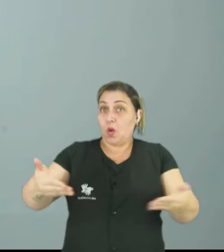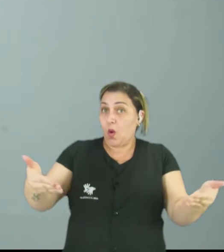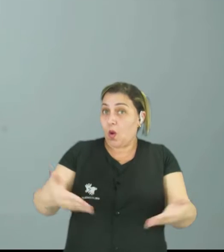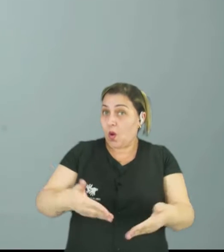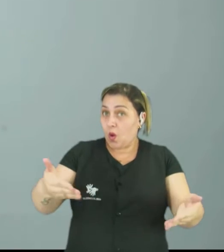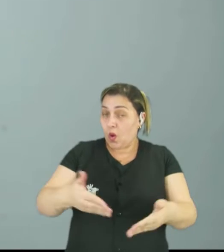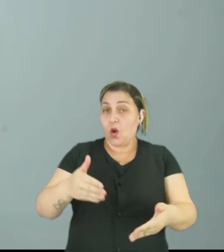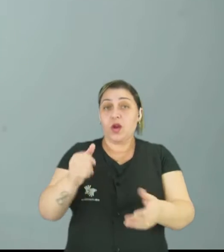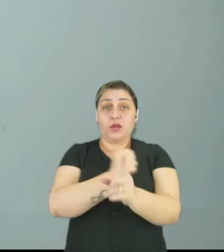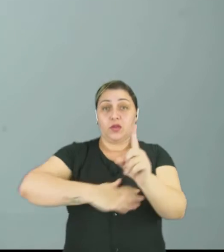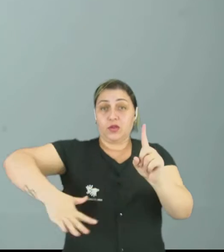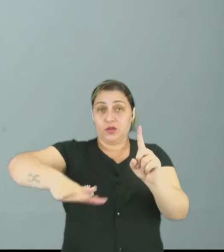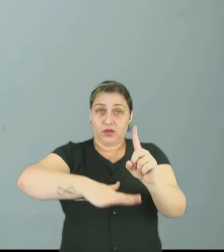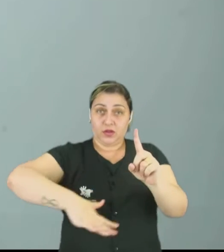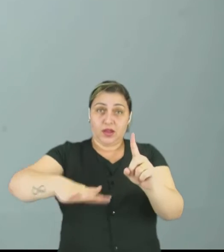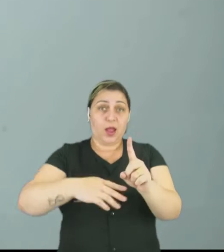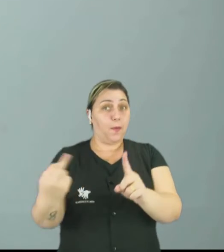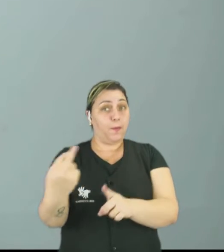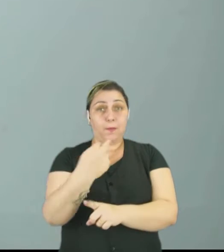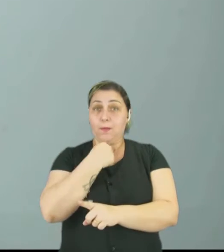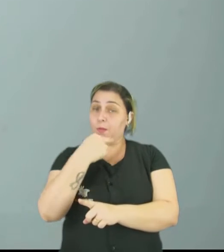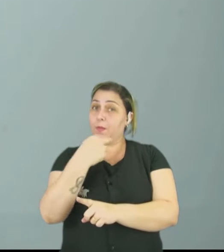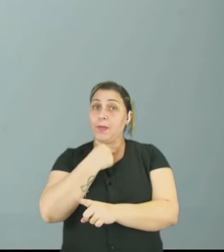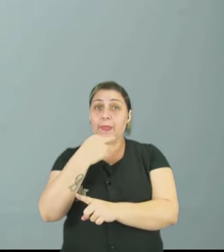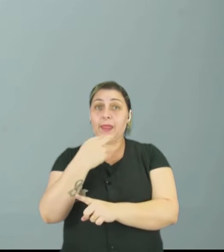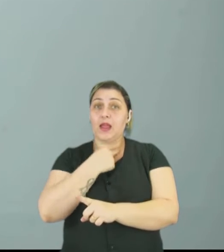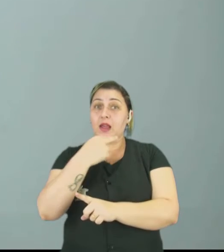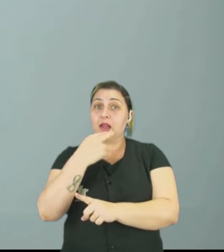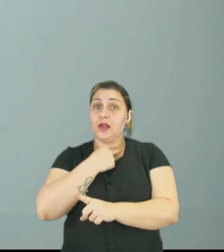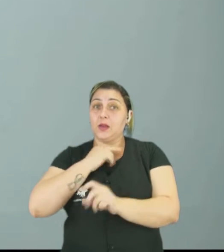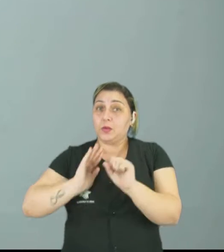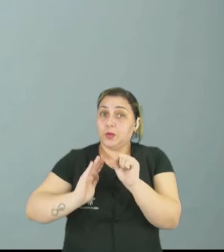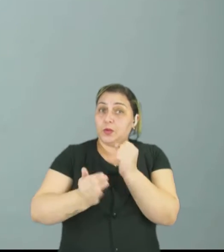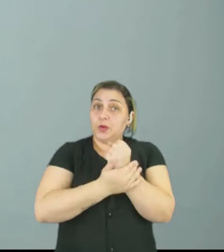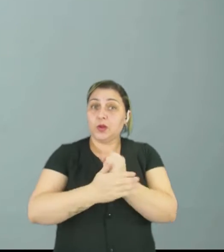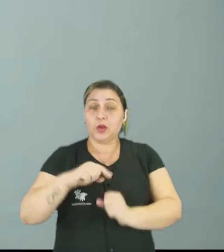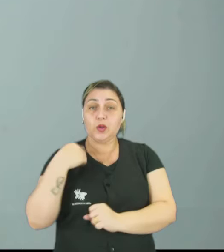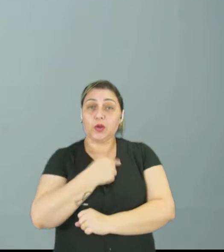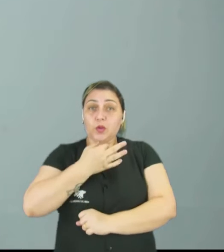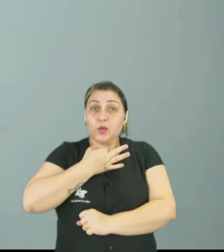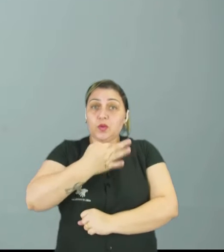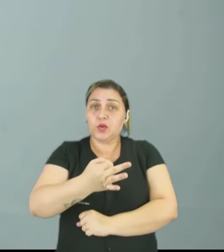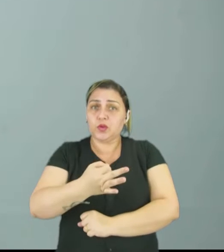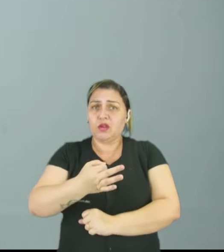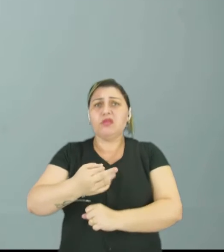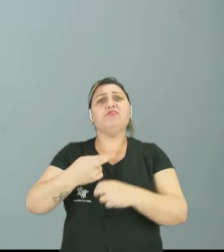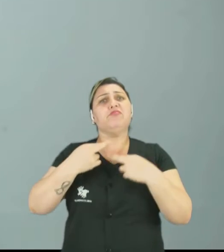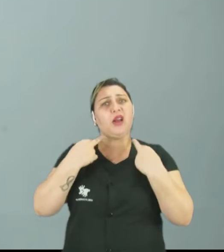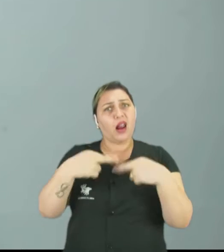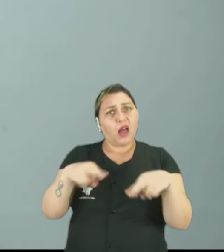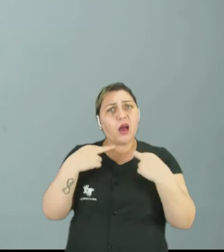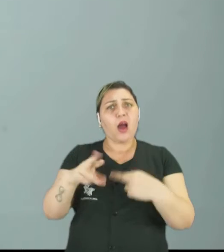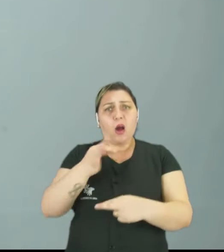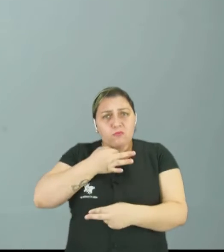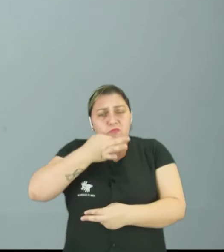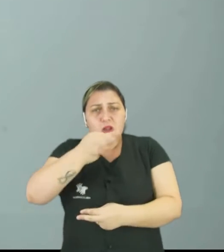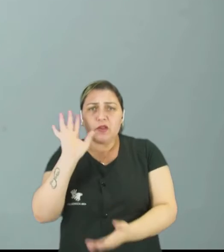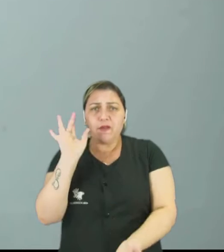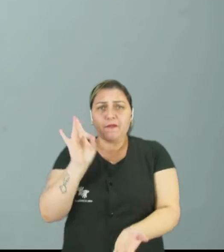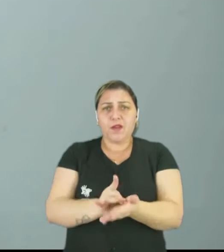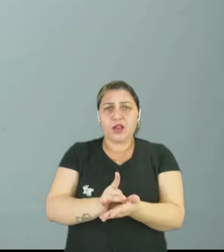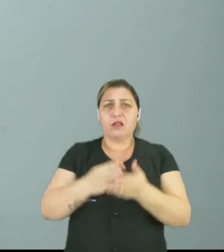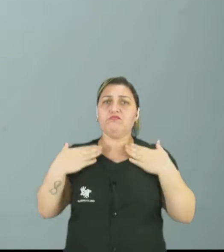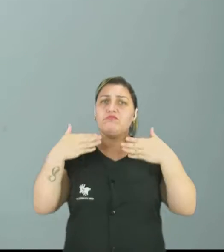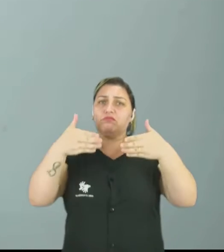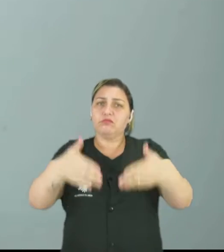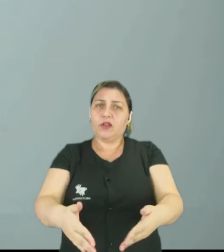na nossa sociedade, nós não podemos nos furtar de dar as nossas opiniões, de sermos seres críticos. Então, veio